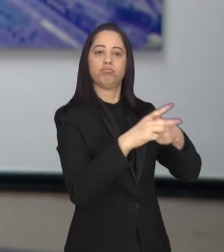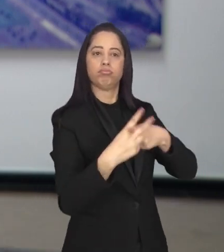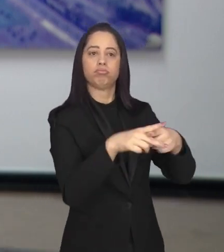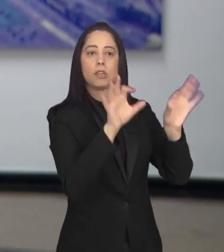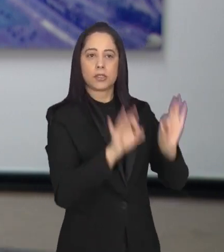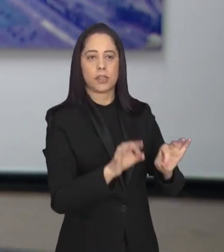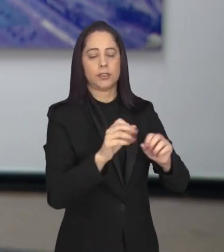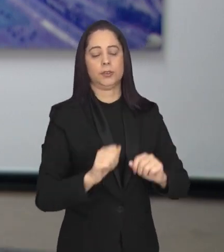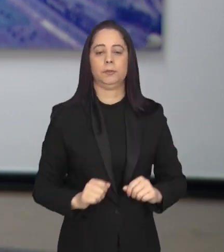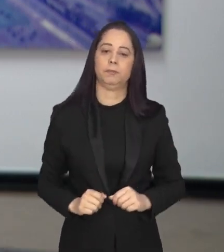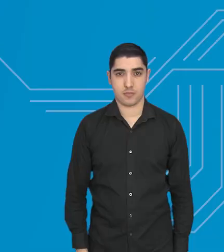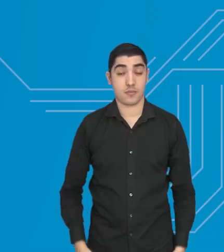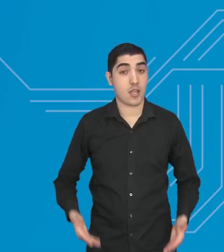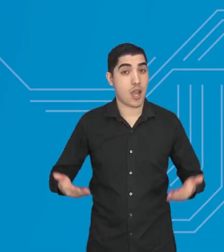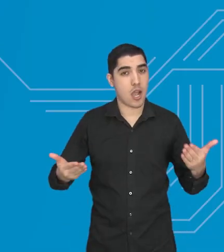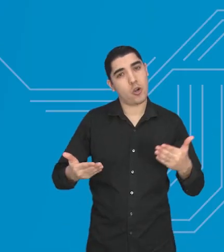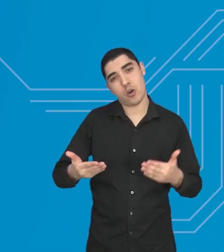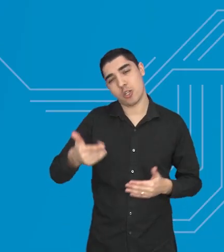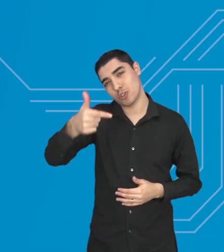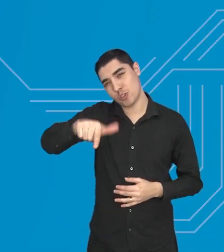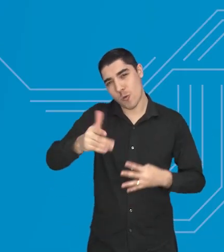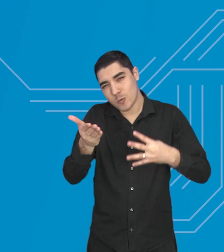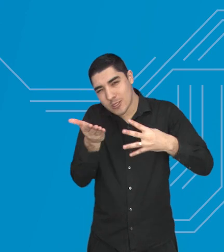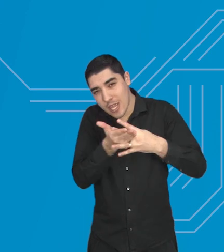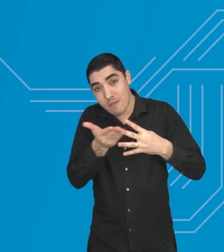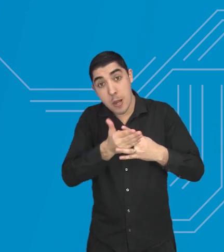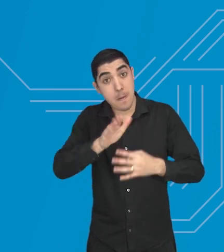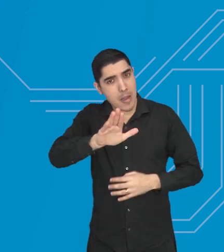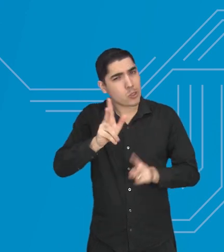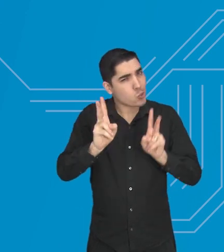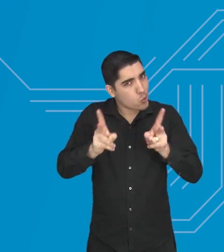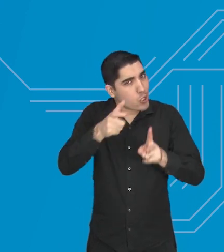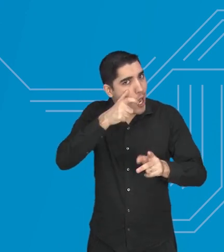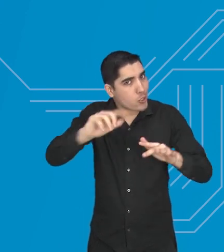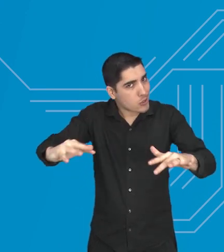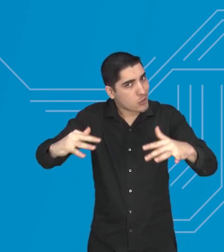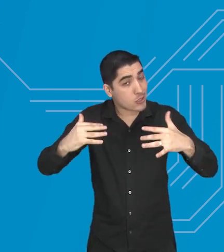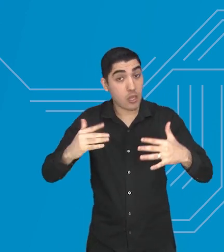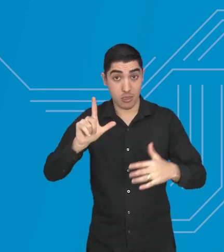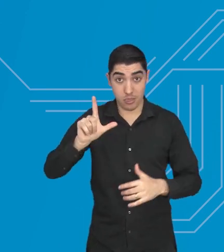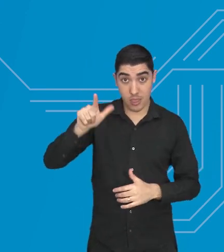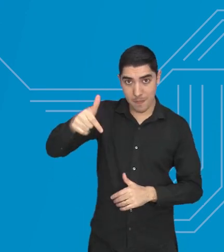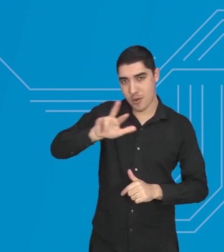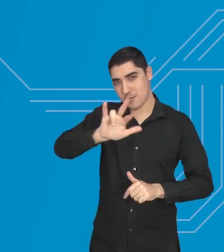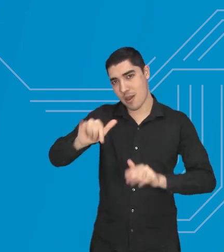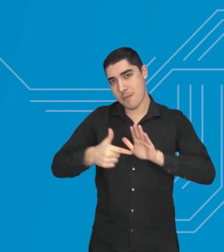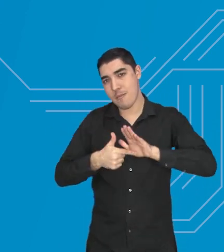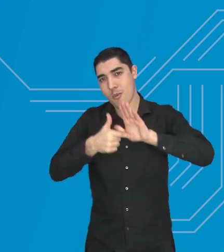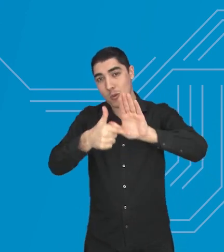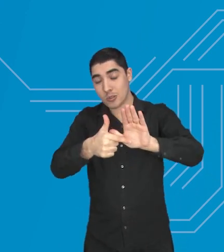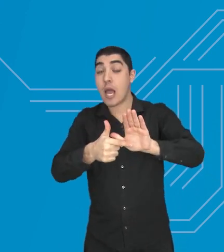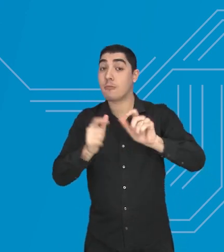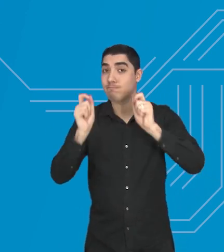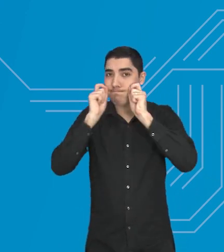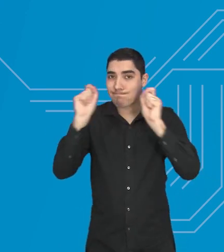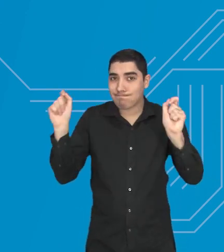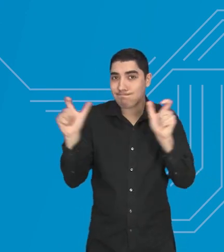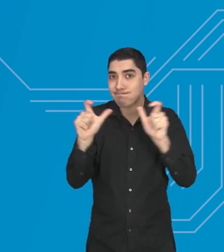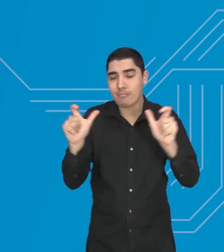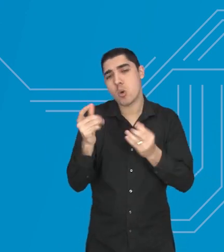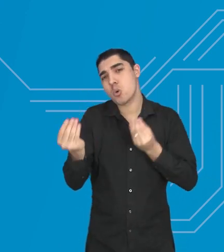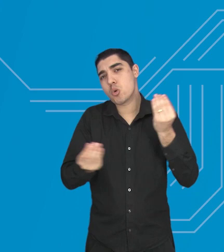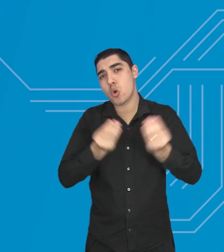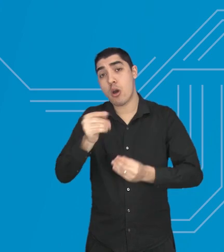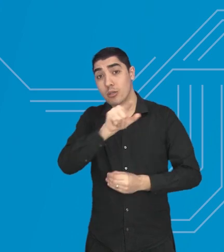que tem que estar sempre atualizado. A gente vai dar mais uma pausa, mas continue com a gente, porque na volta vamos te alertar